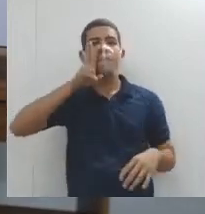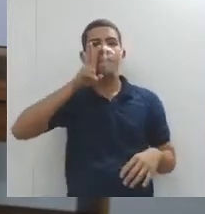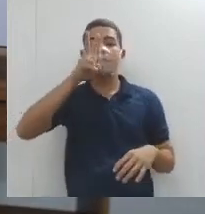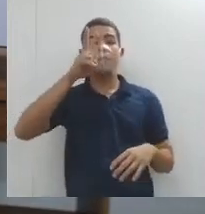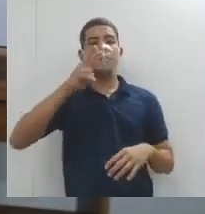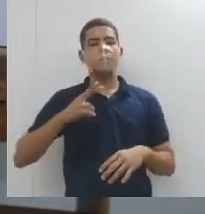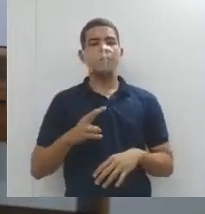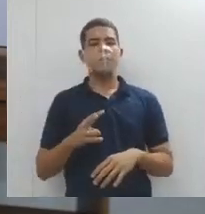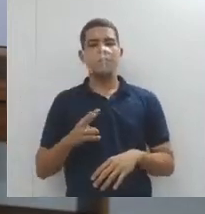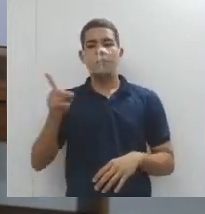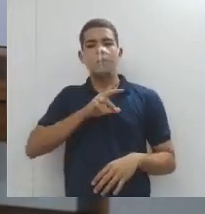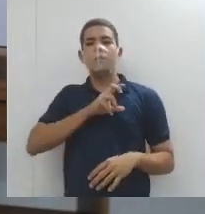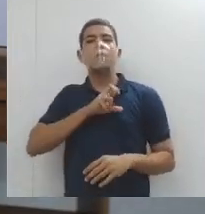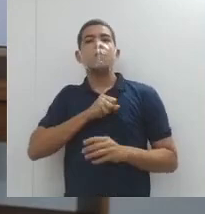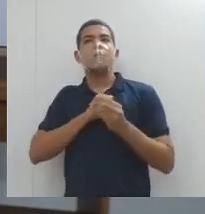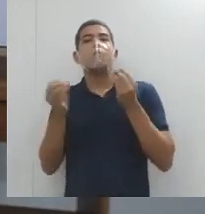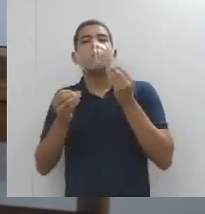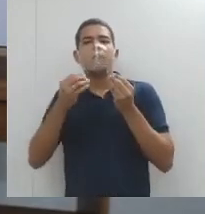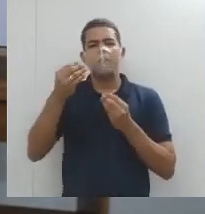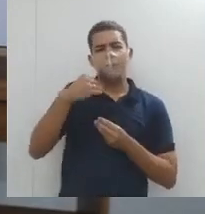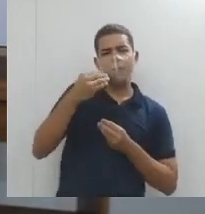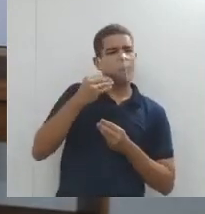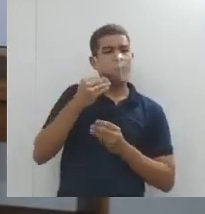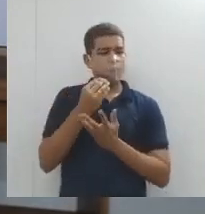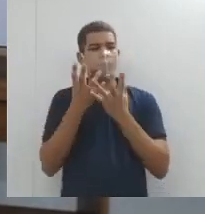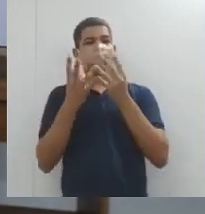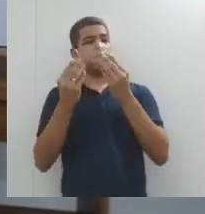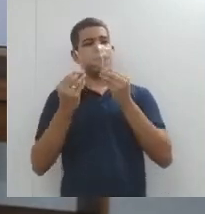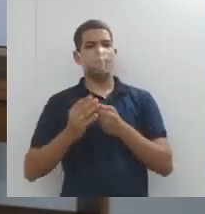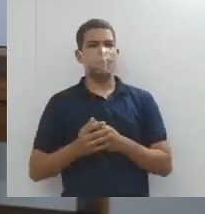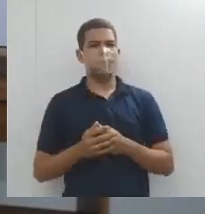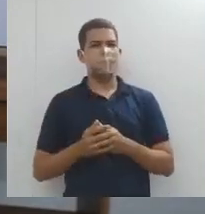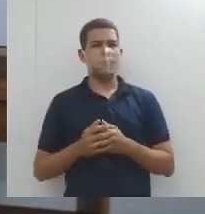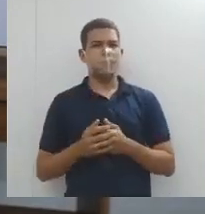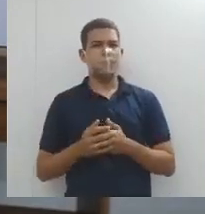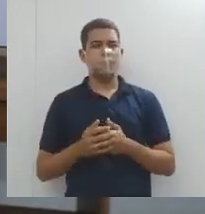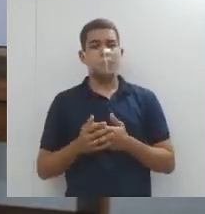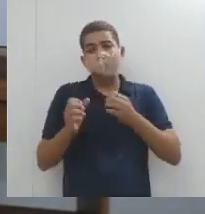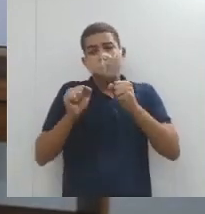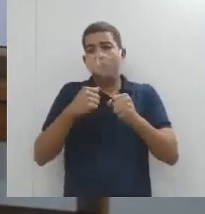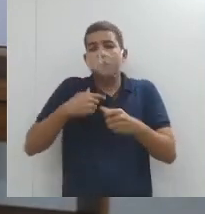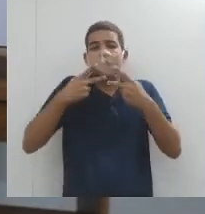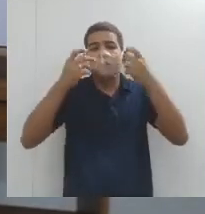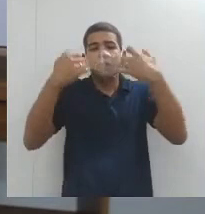intensidade desse amar. É muito. Ou eu poderia dizer, ele me ama